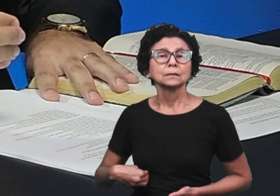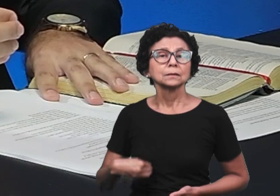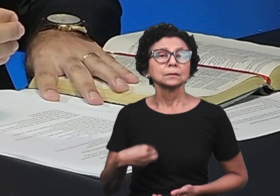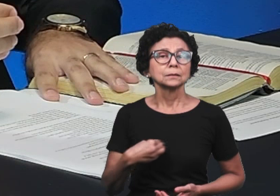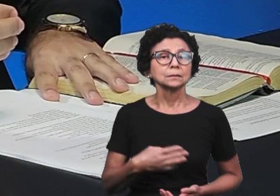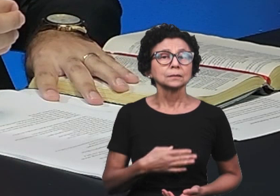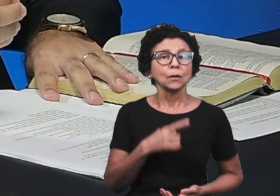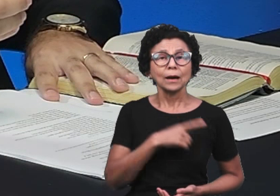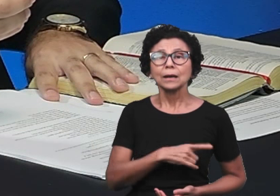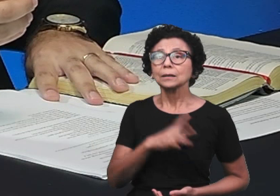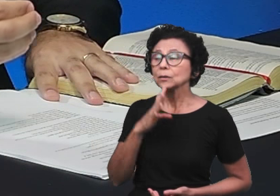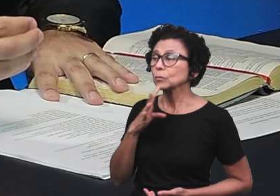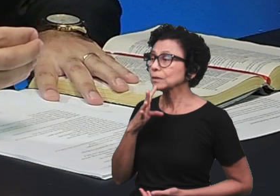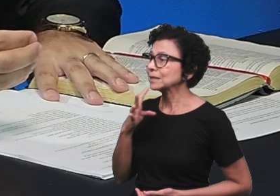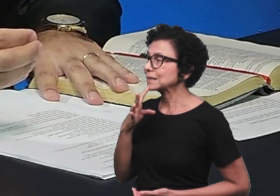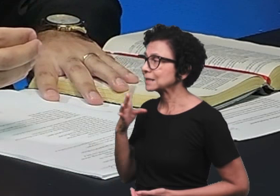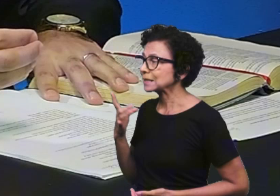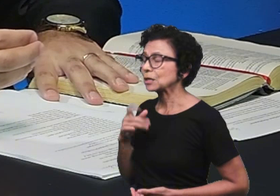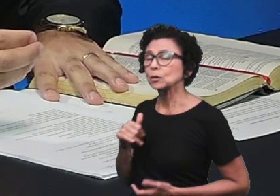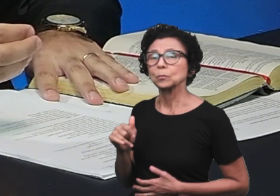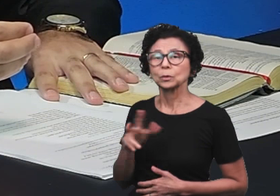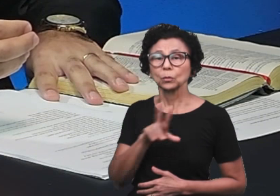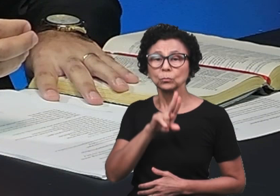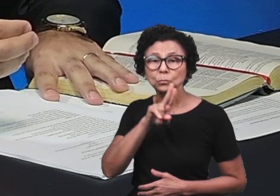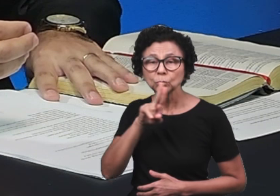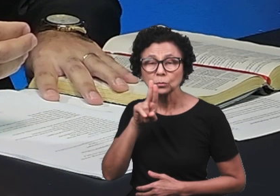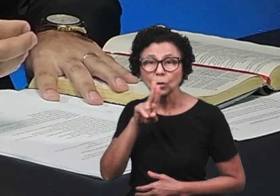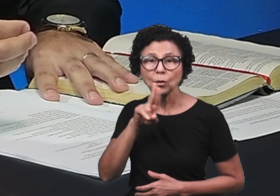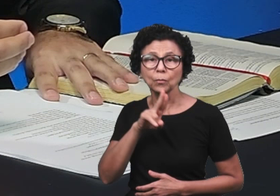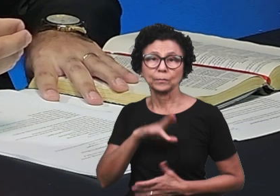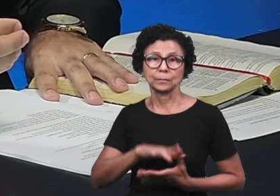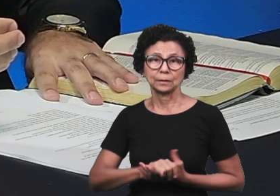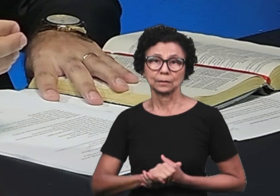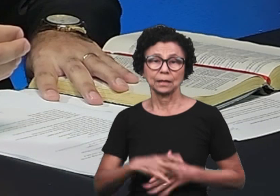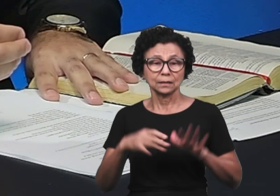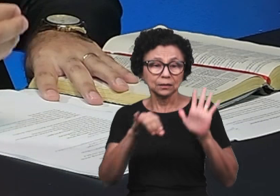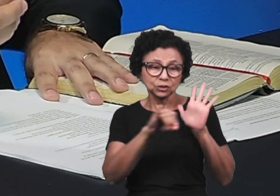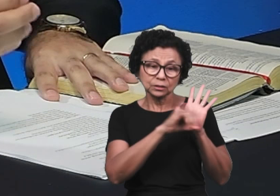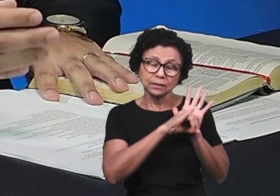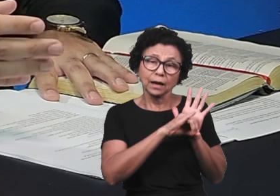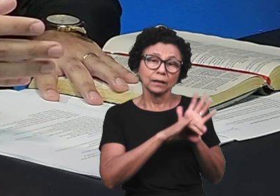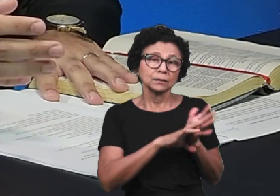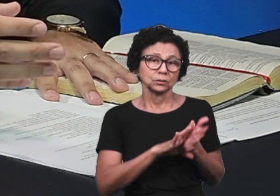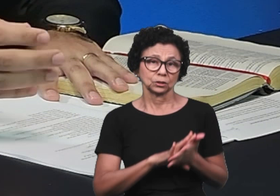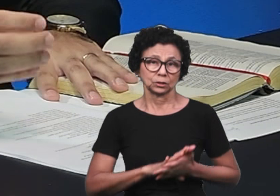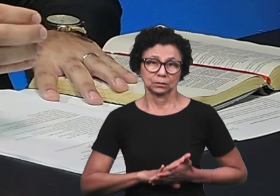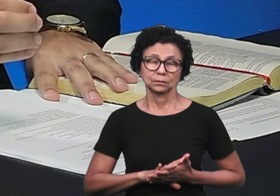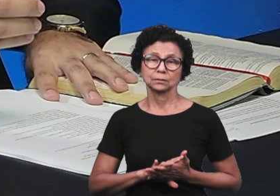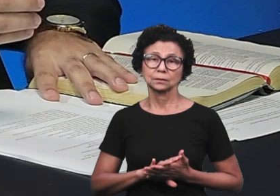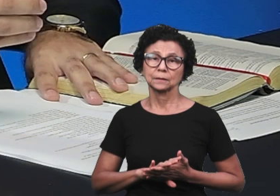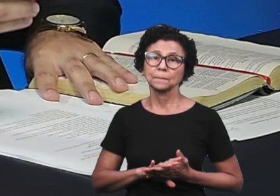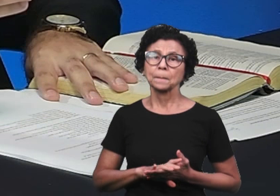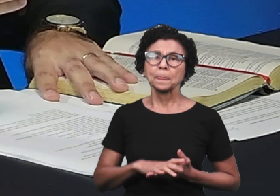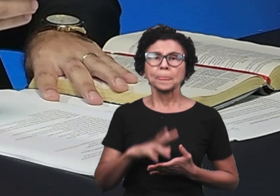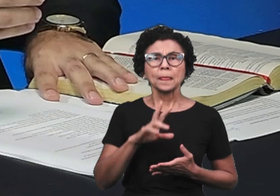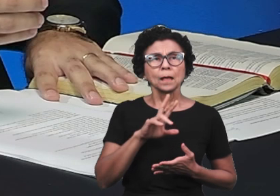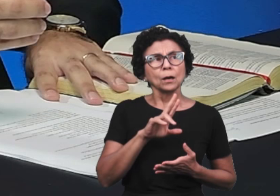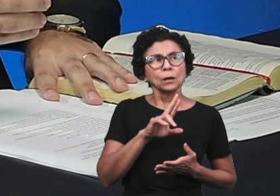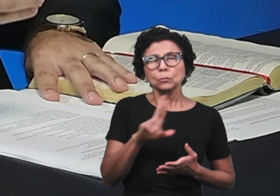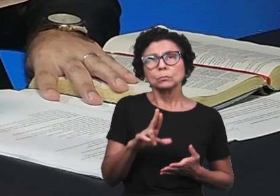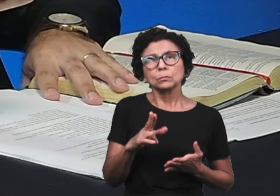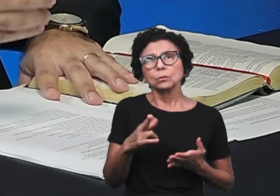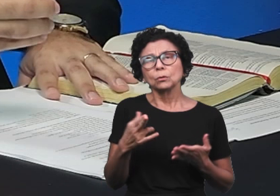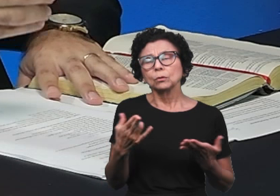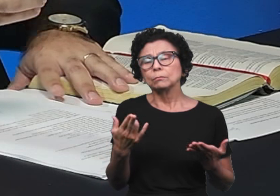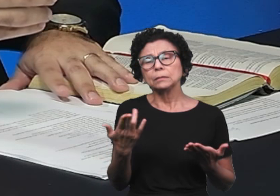nome, ele identifica a pessoa. O nome, às vezes, identifica uma necessidade. O nome seria aquilo que